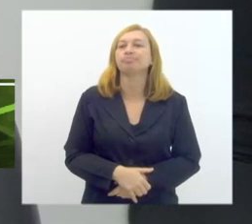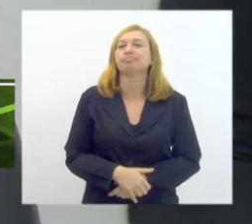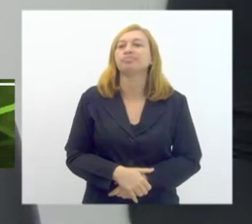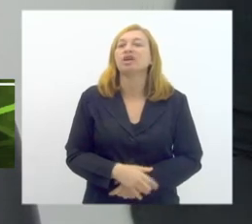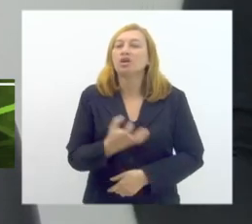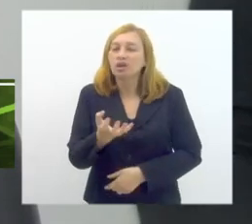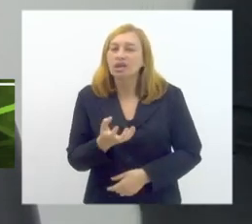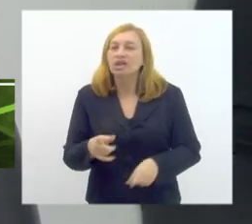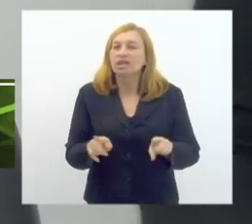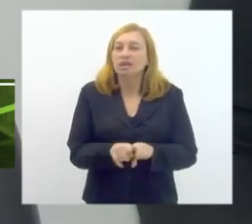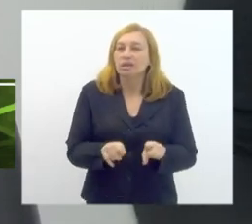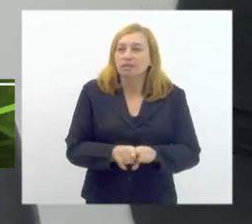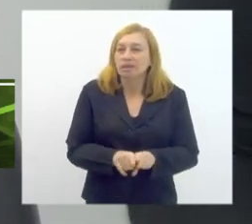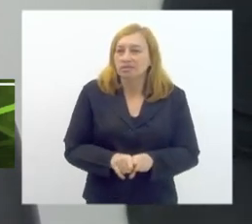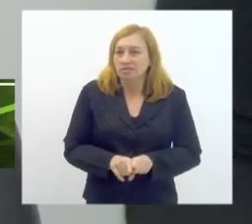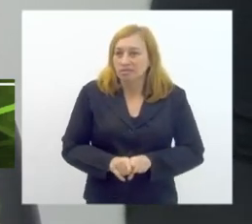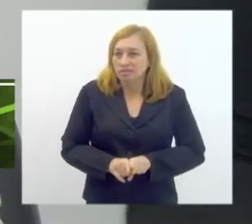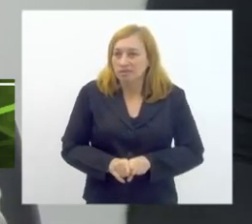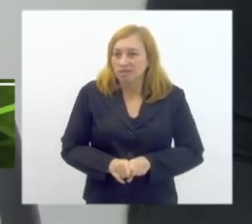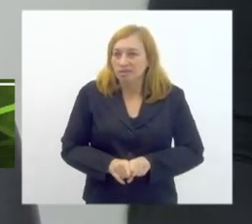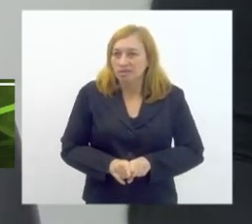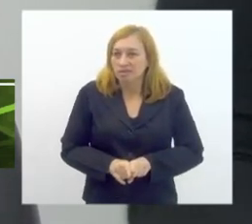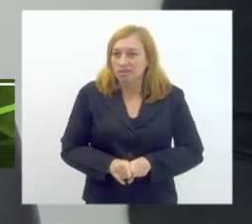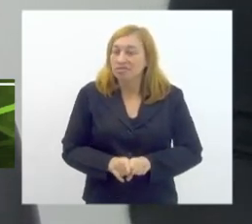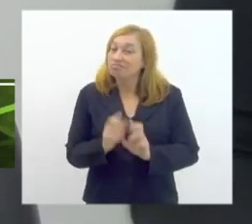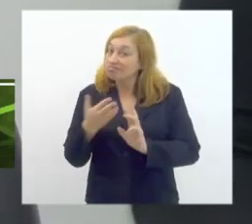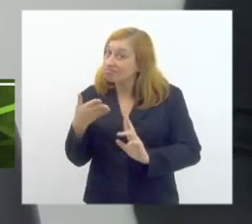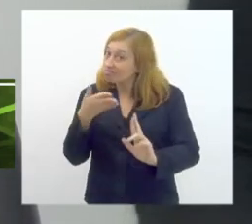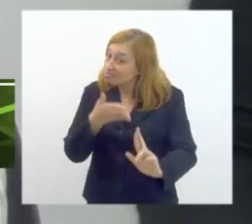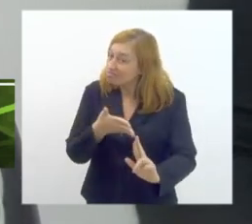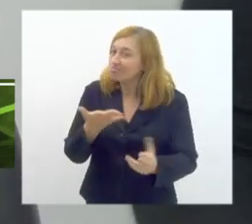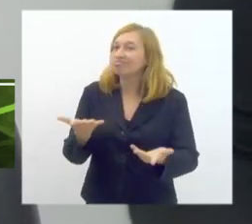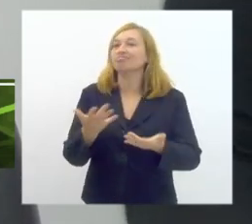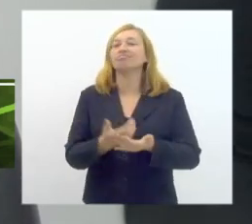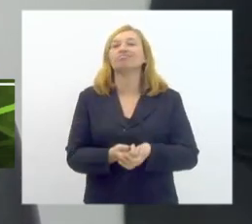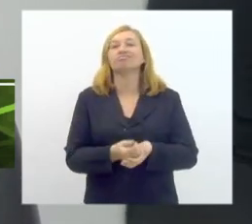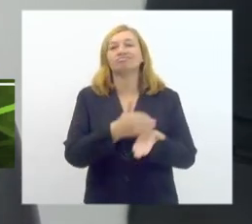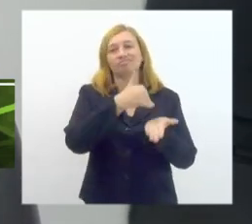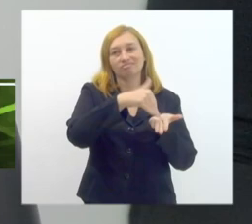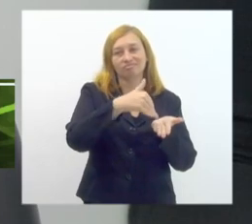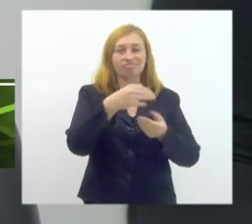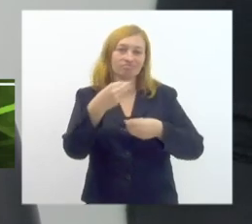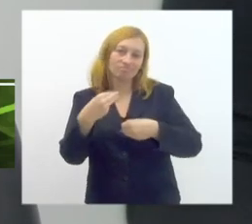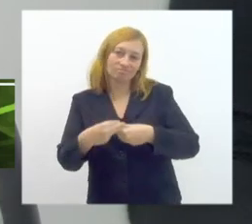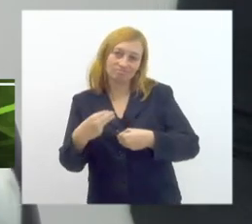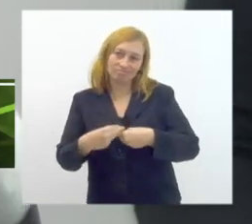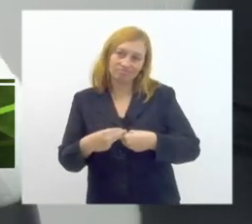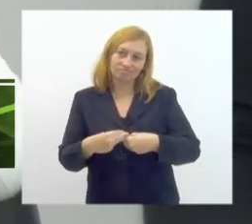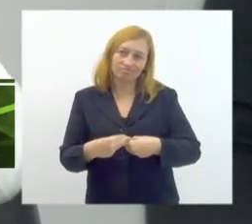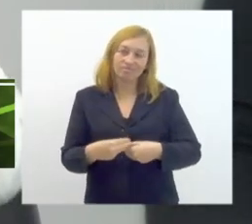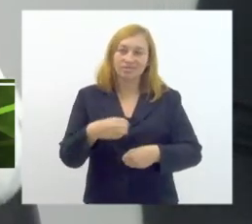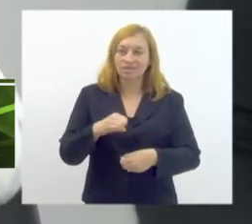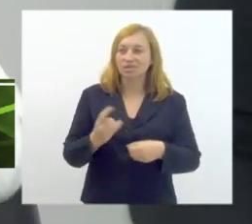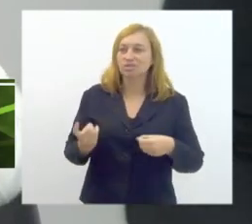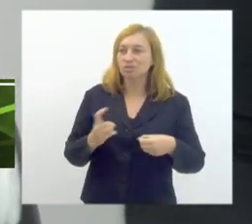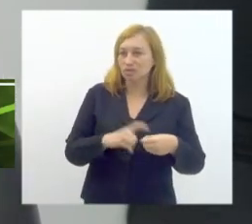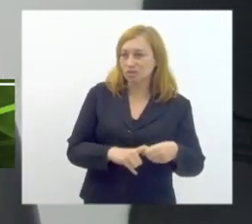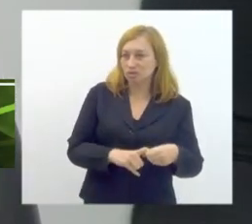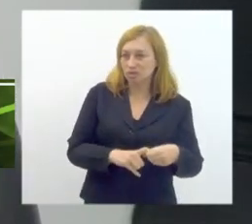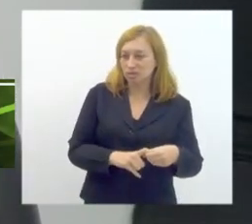Eu queria também fazer referência aos secretários municipais. Se o consórcio